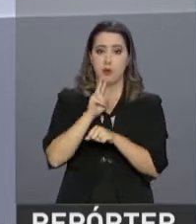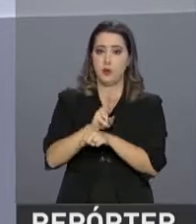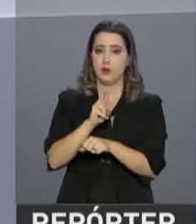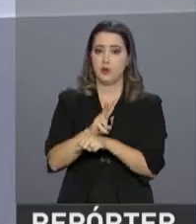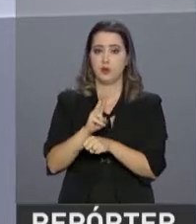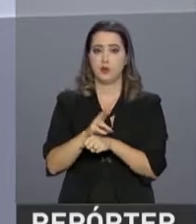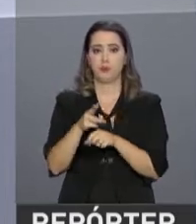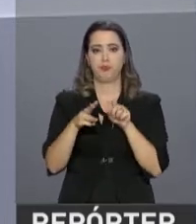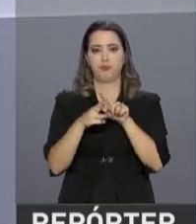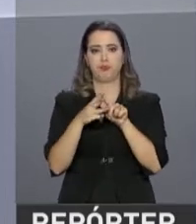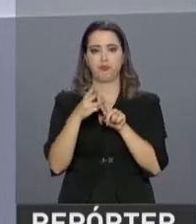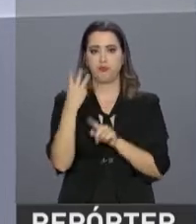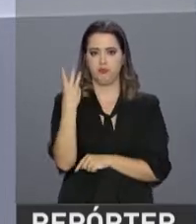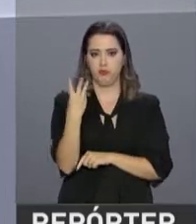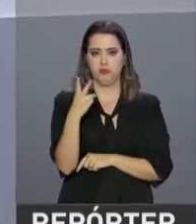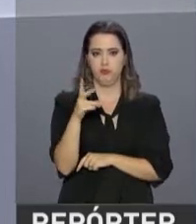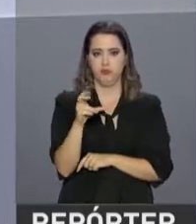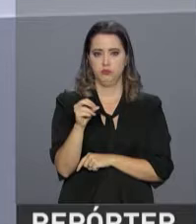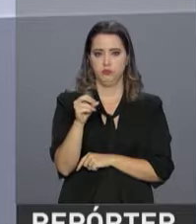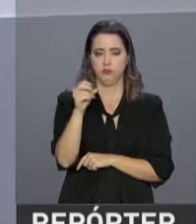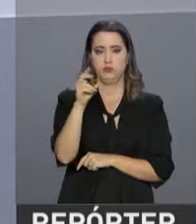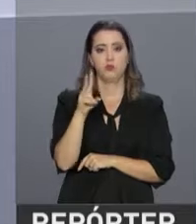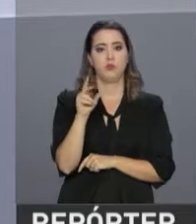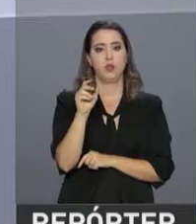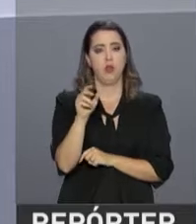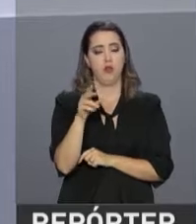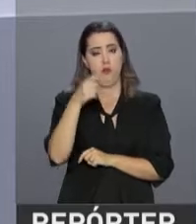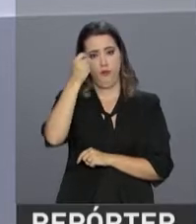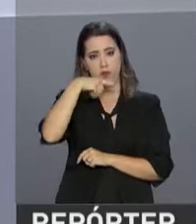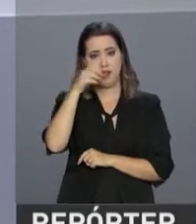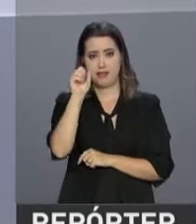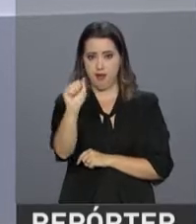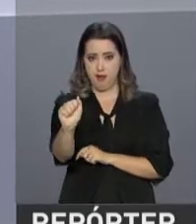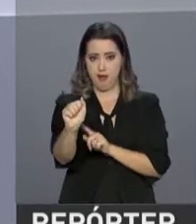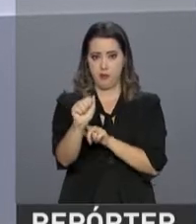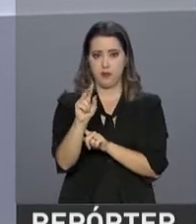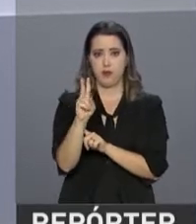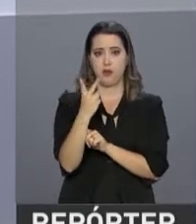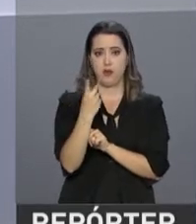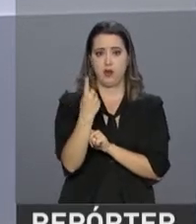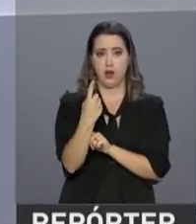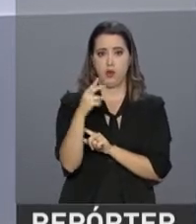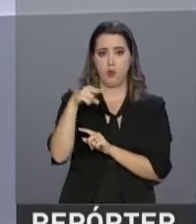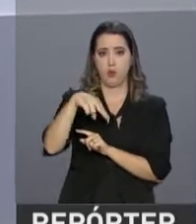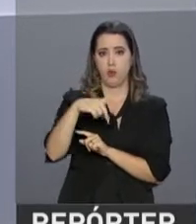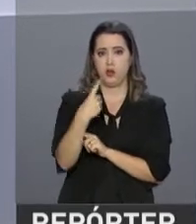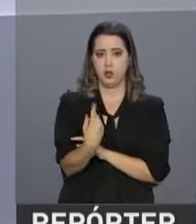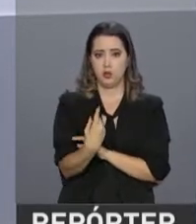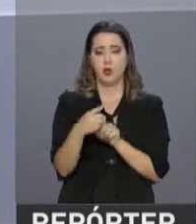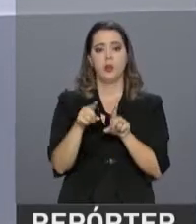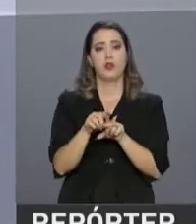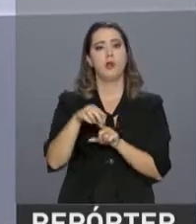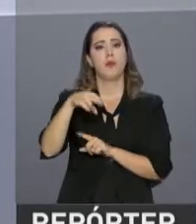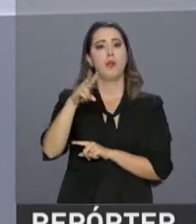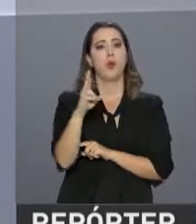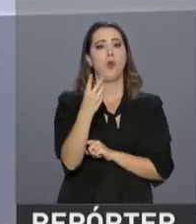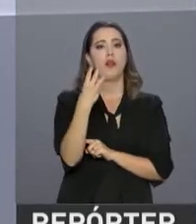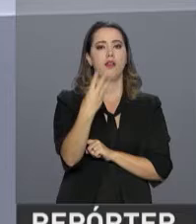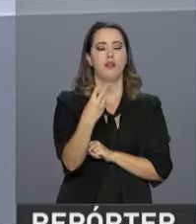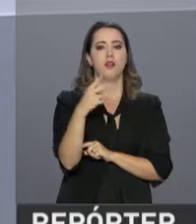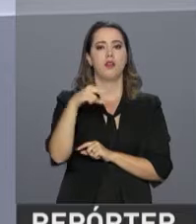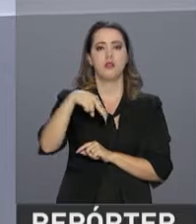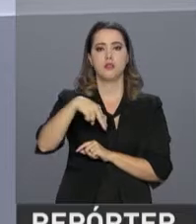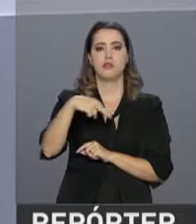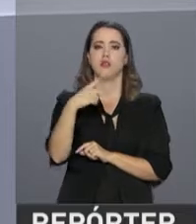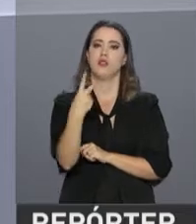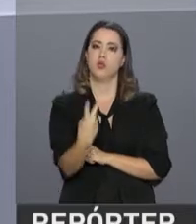protege contra 3 subtipos do vírus influenza: o tipo A, que inclui o H1N1 e o H3N2, e também o subtipo